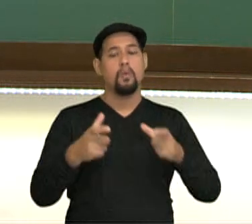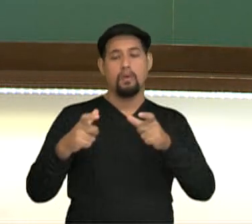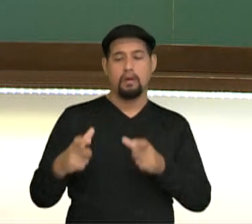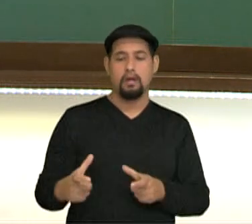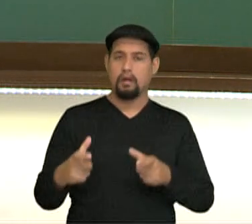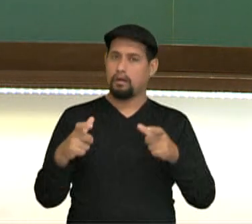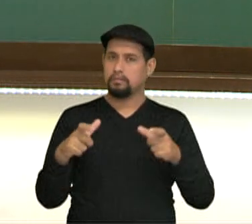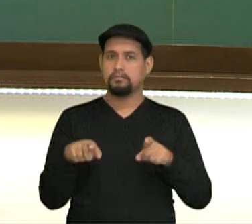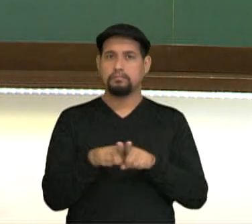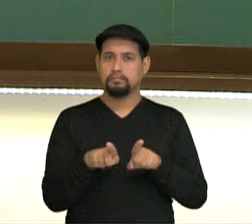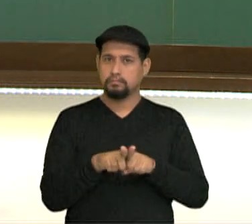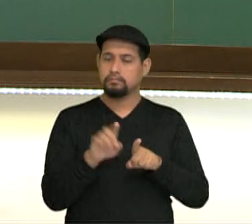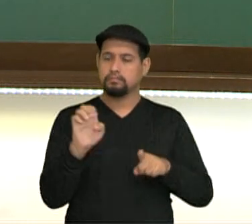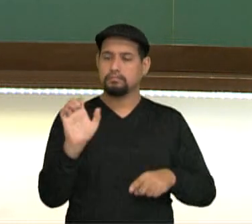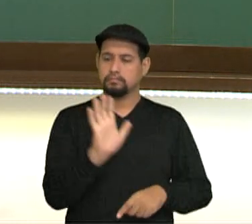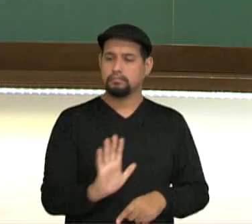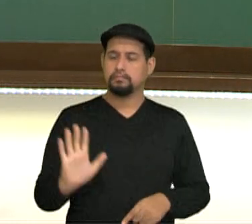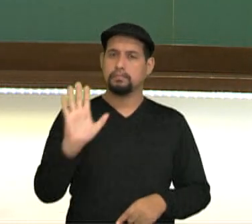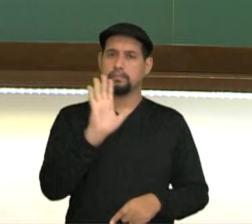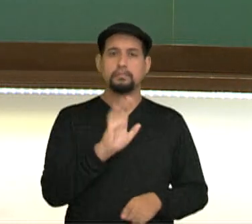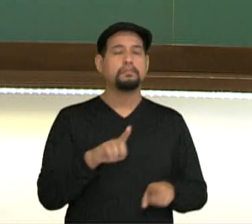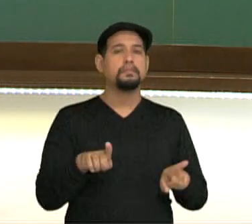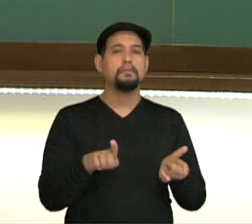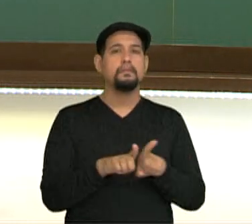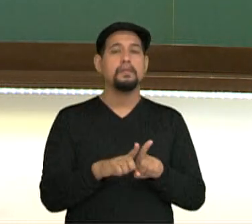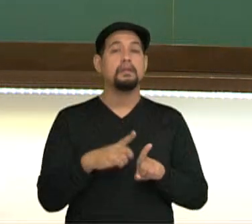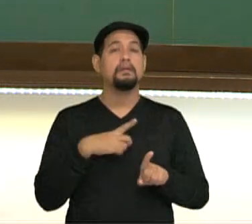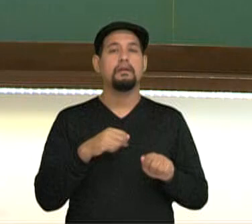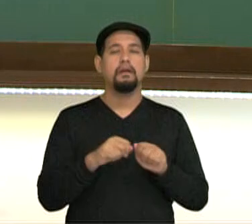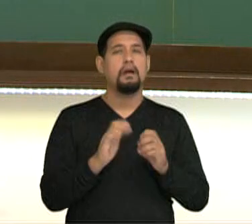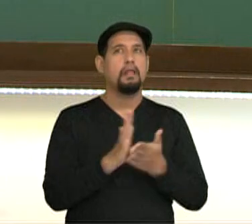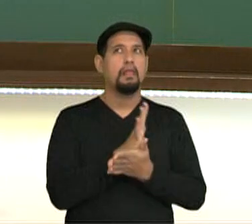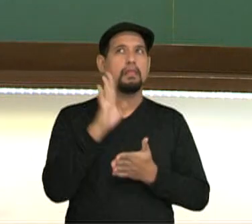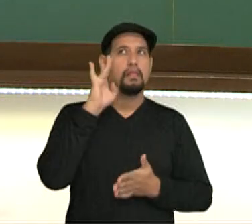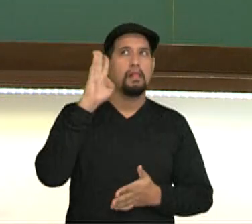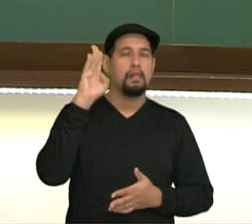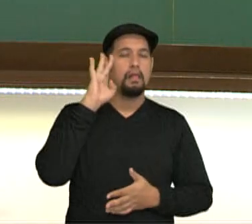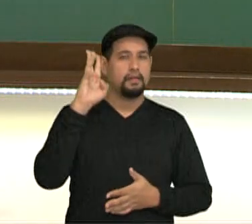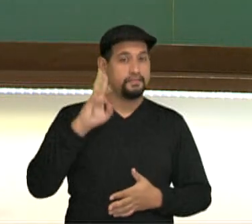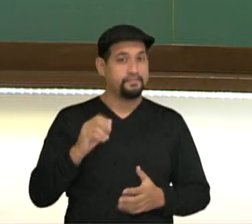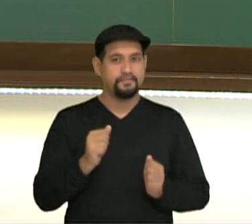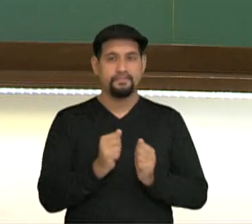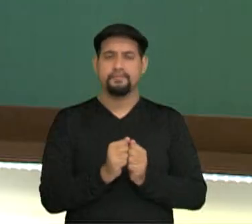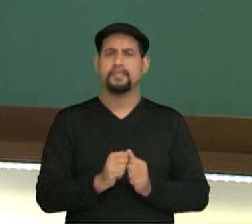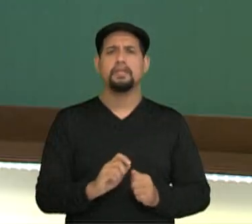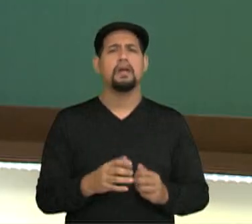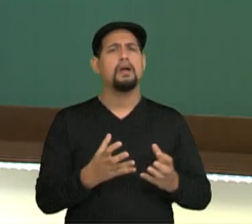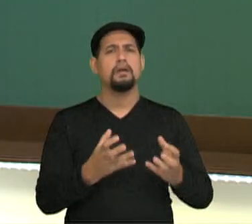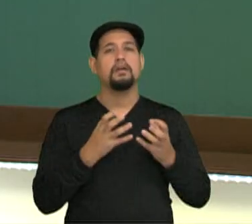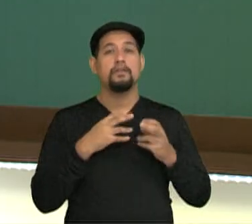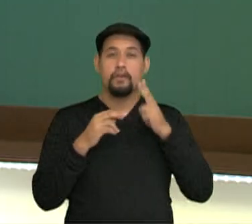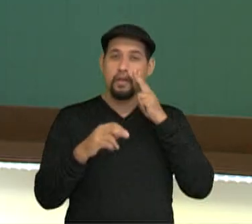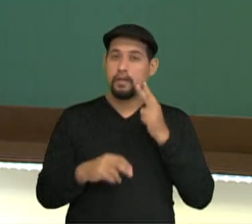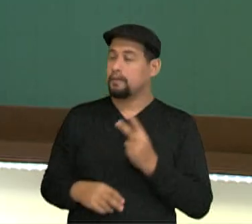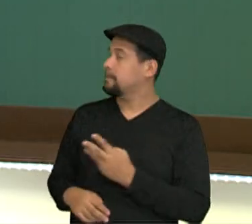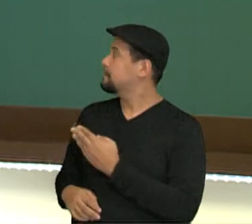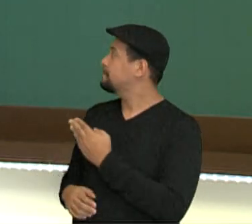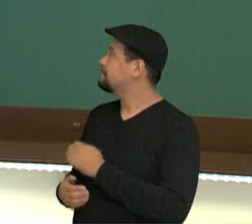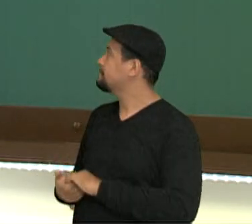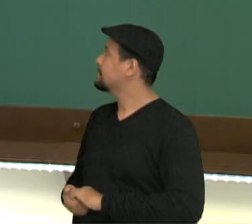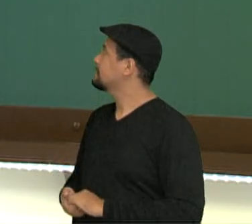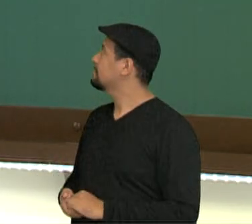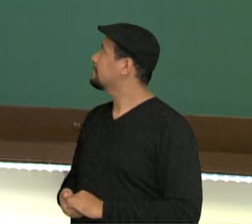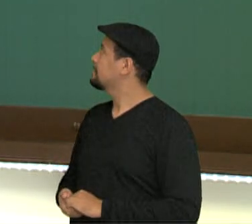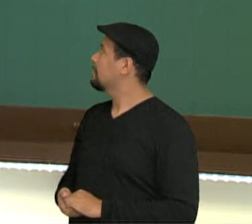do continente europeu e ainda fazermos mais algumas reflexões. Agora eu quero que você dê uma olhada aqui na tela, ó,